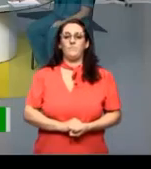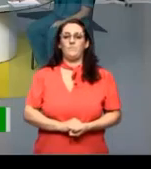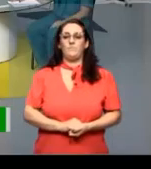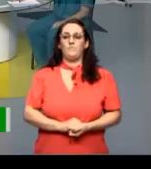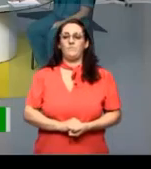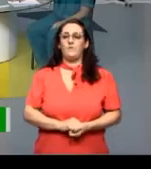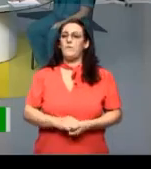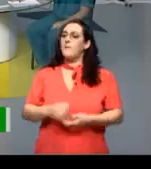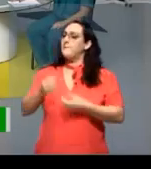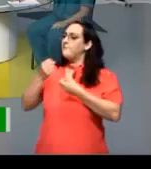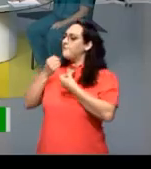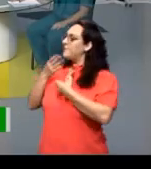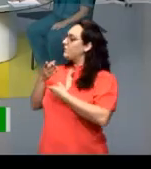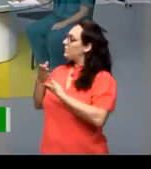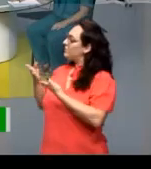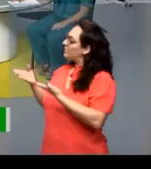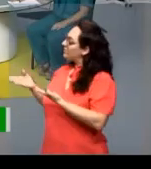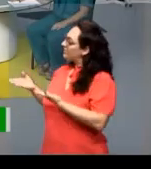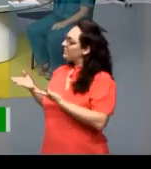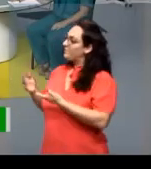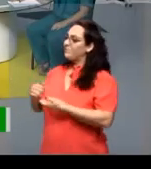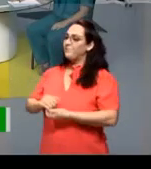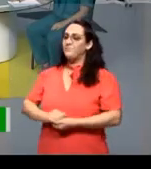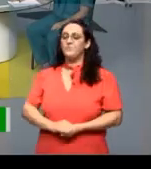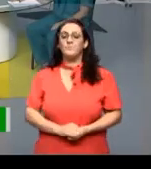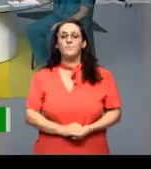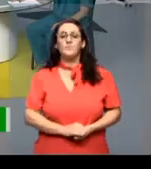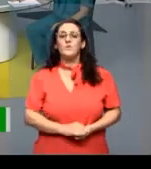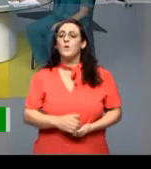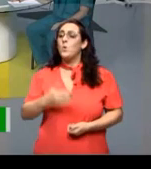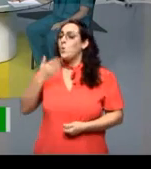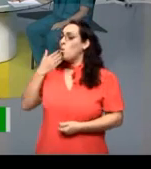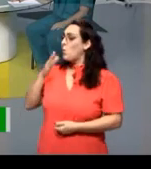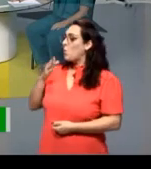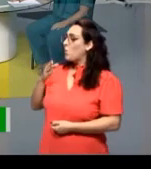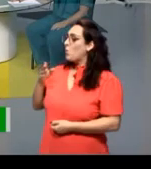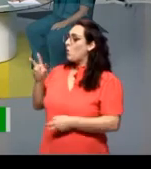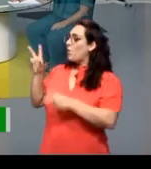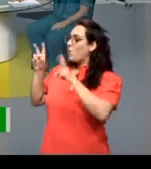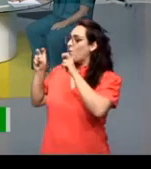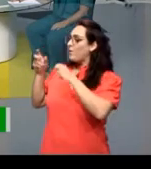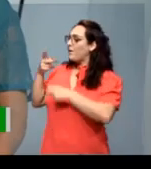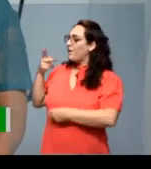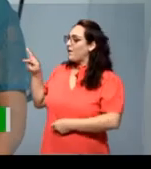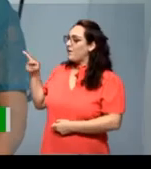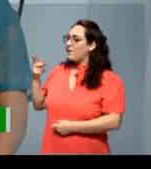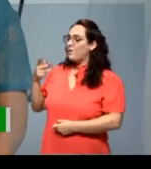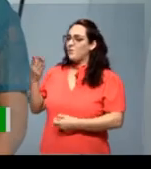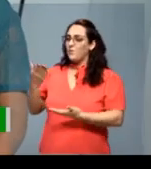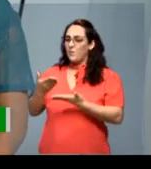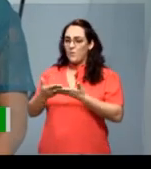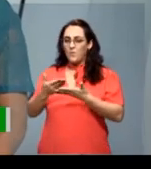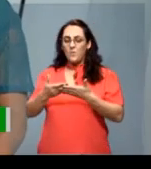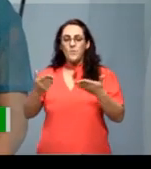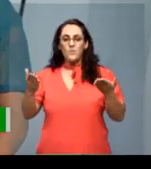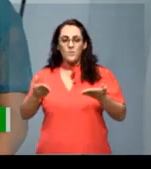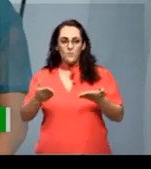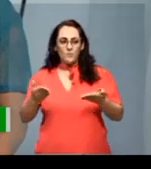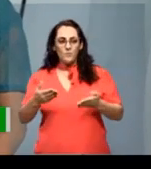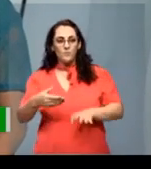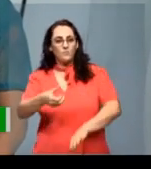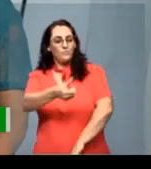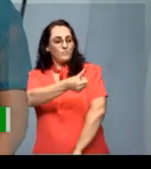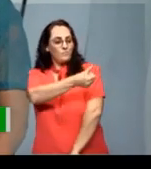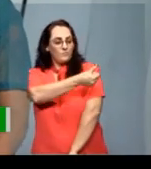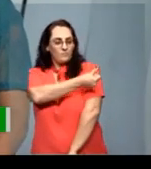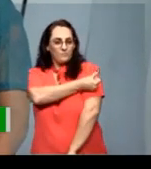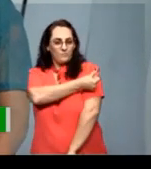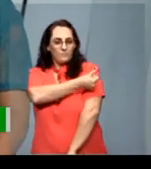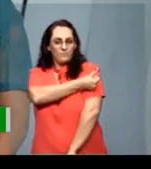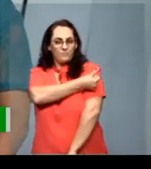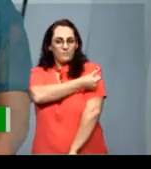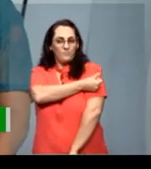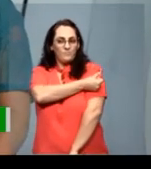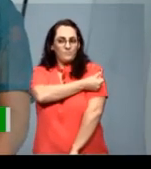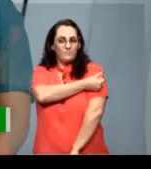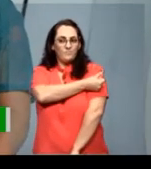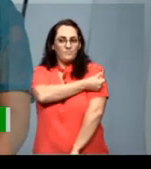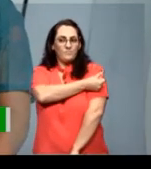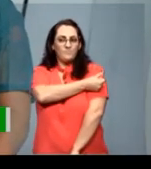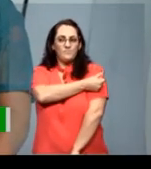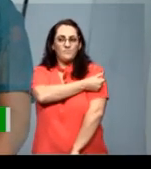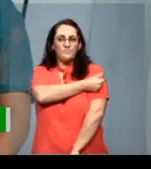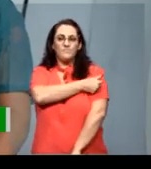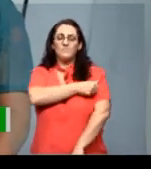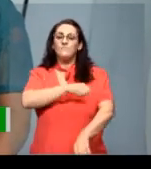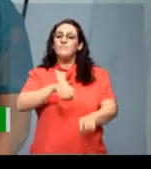dia. Conta para gente quais foram os temas das suas aulas hoje. Olha, o sexto ano, a